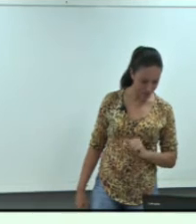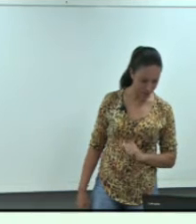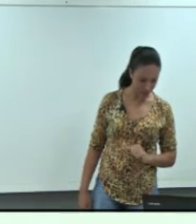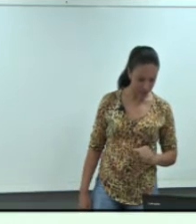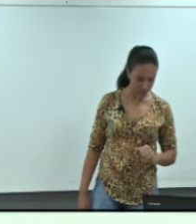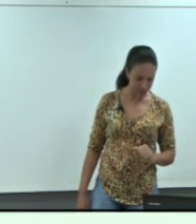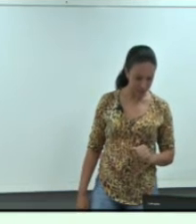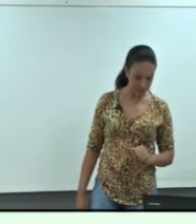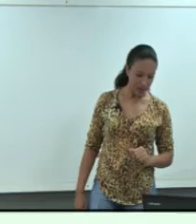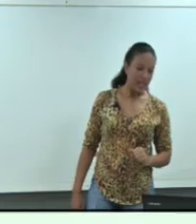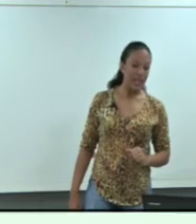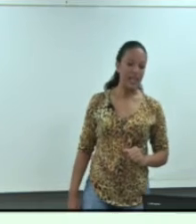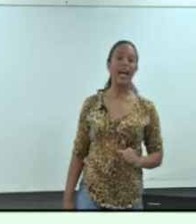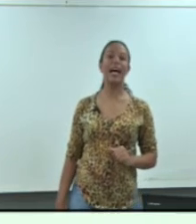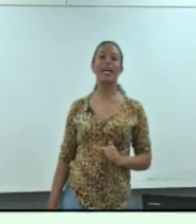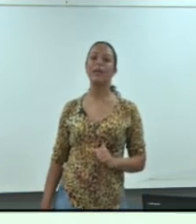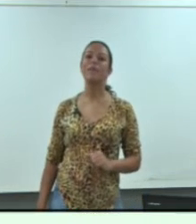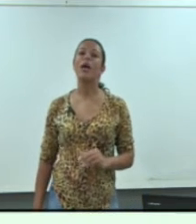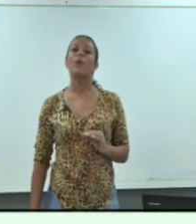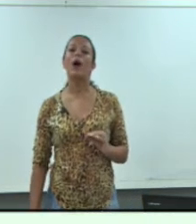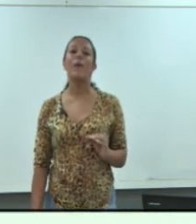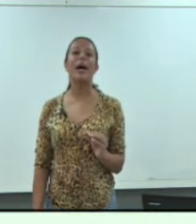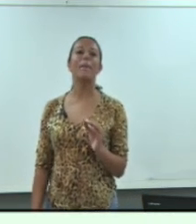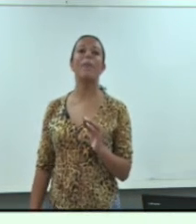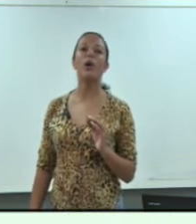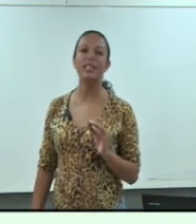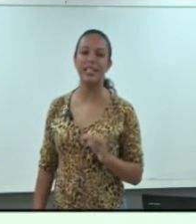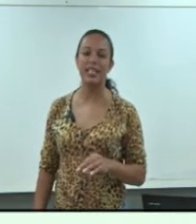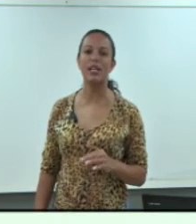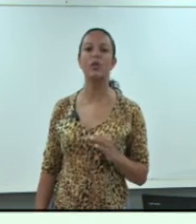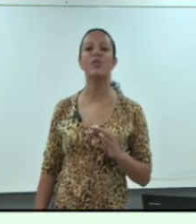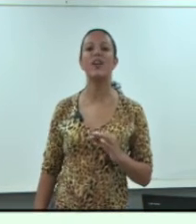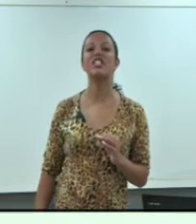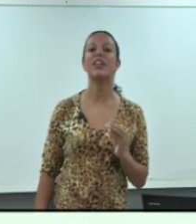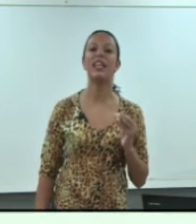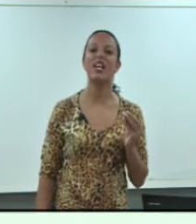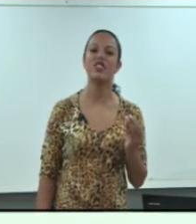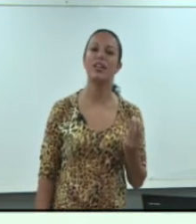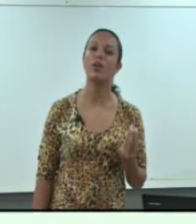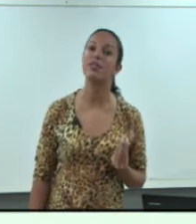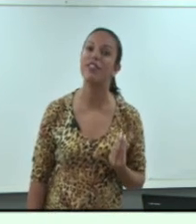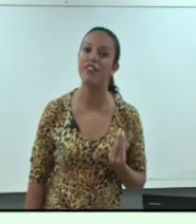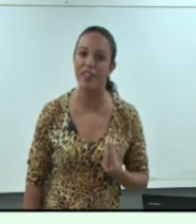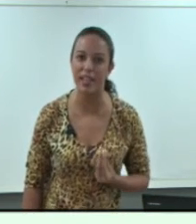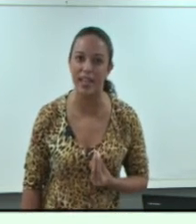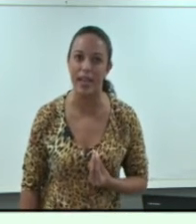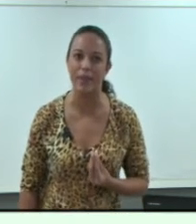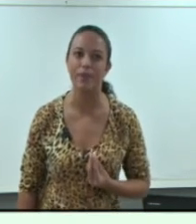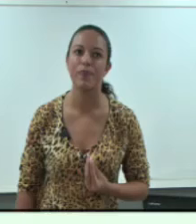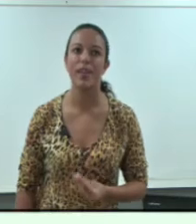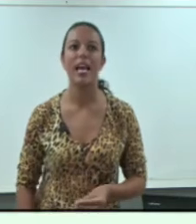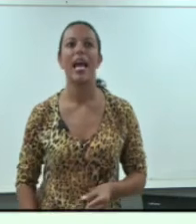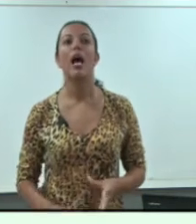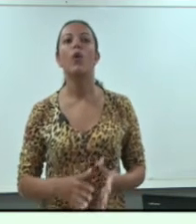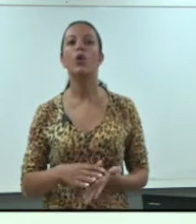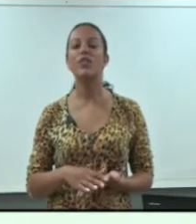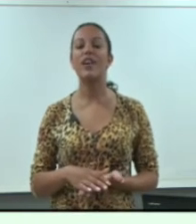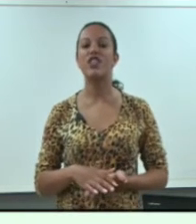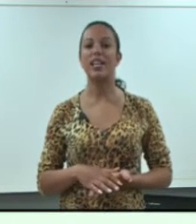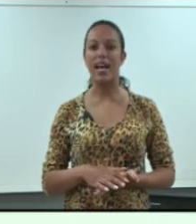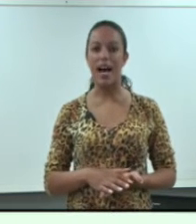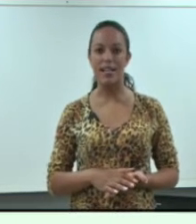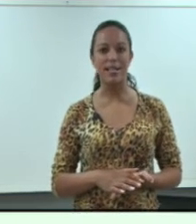Oi e aí qual a importância dos vegetais na nossa vida